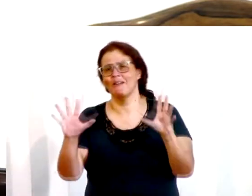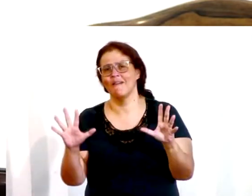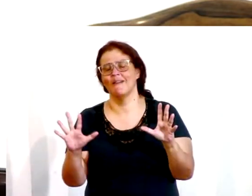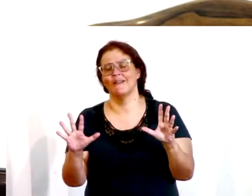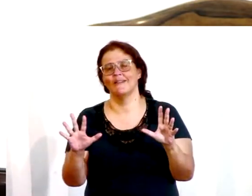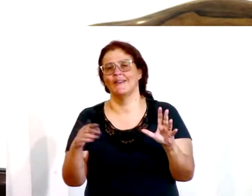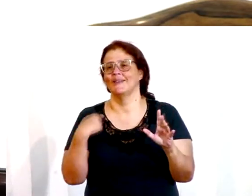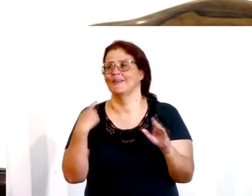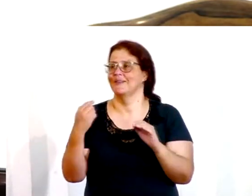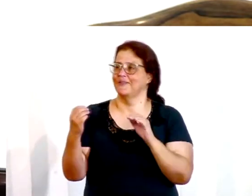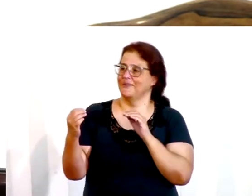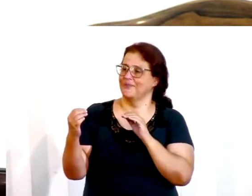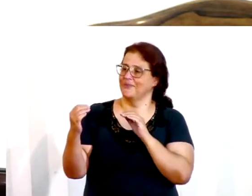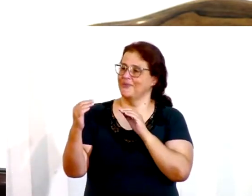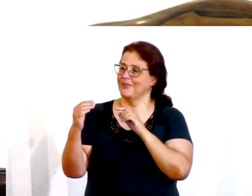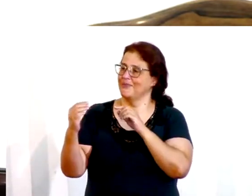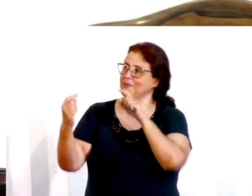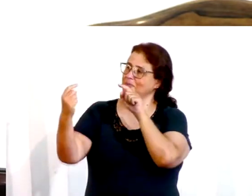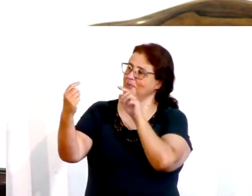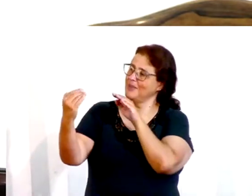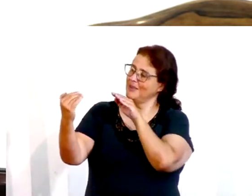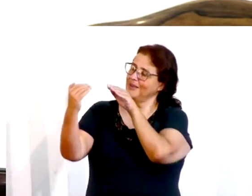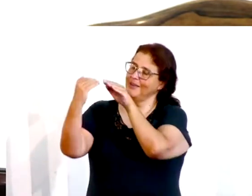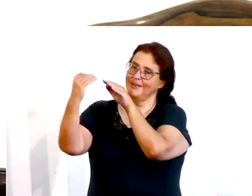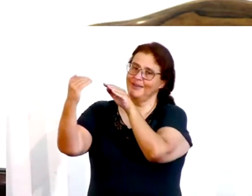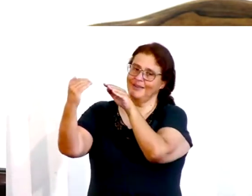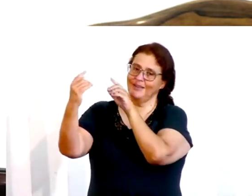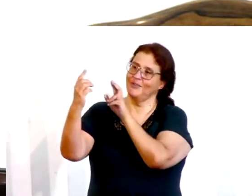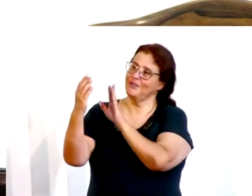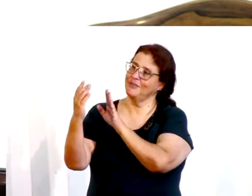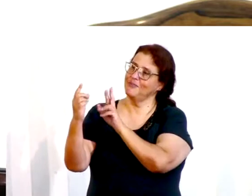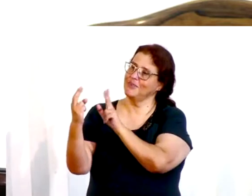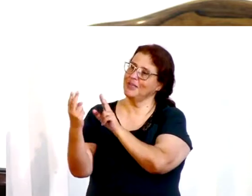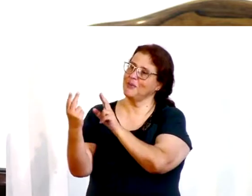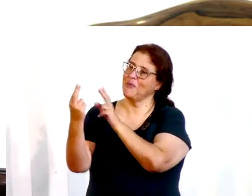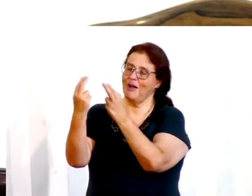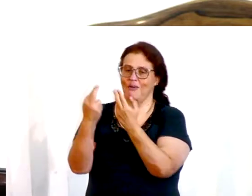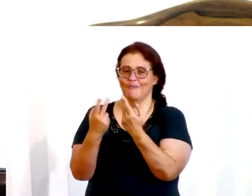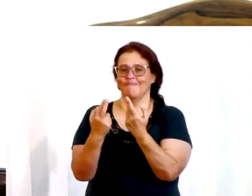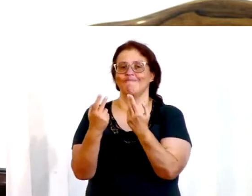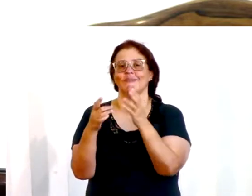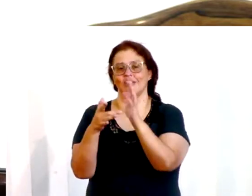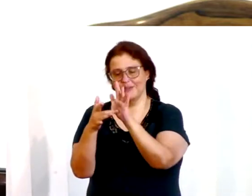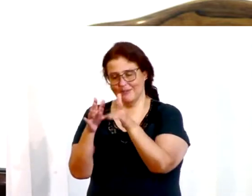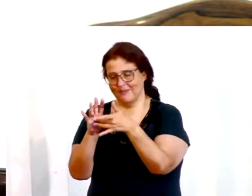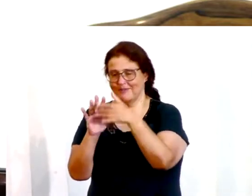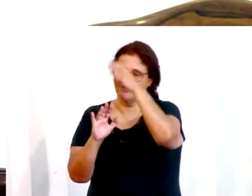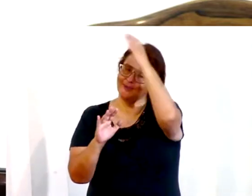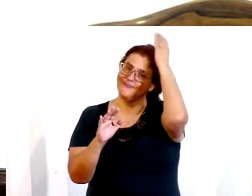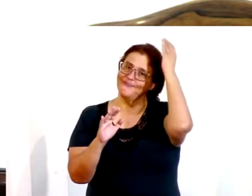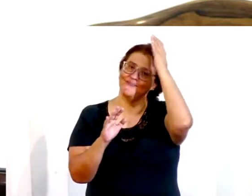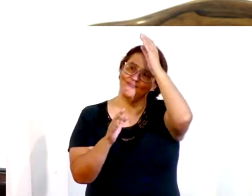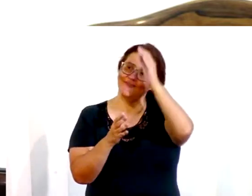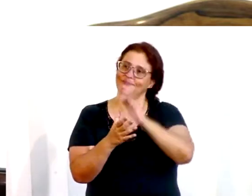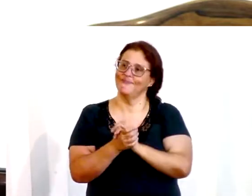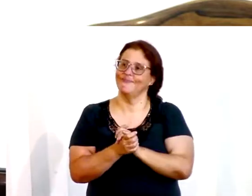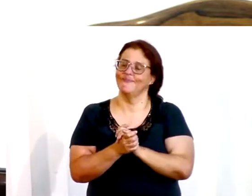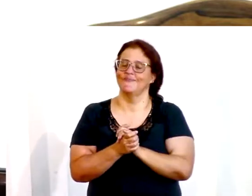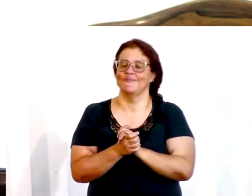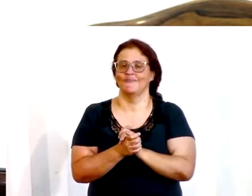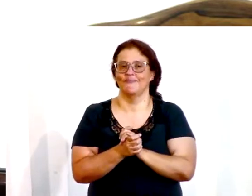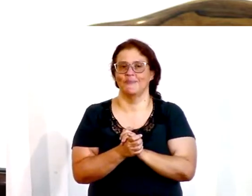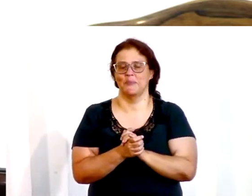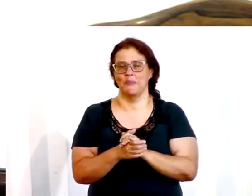com aquele que foi experimentado no sofrimento, Cristo Jesus. Ele é o modelo